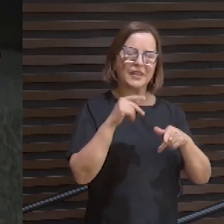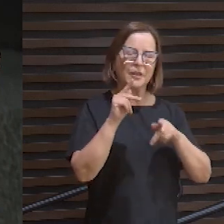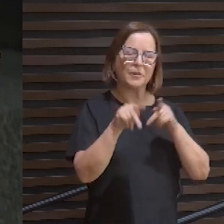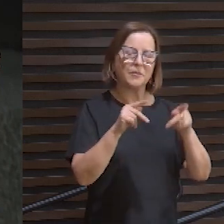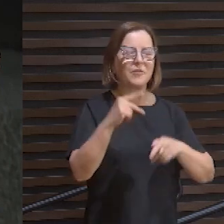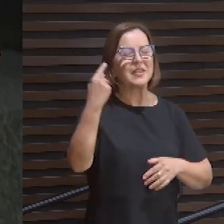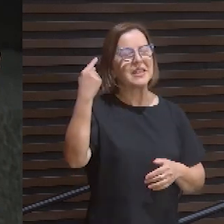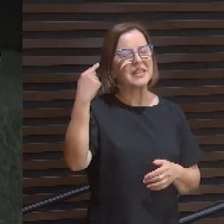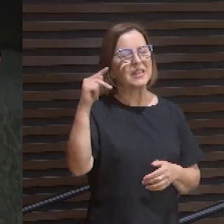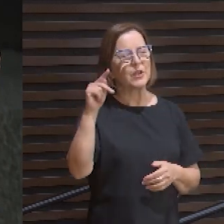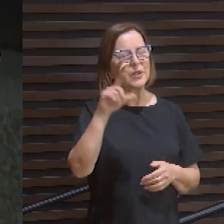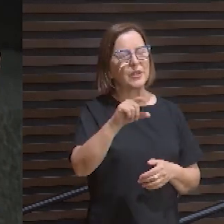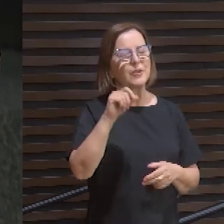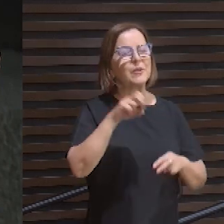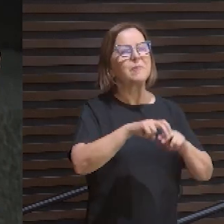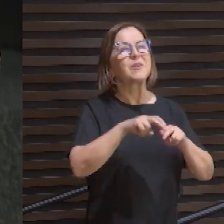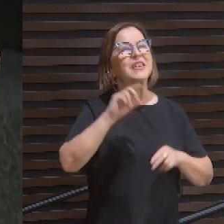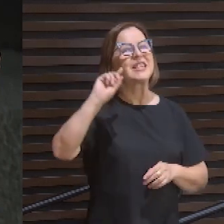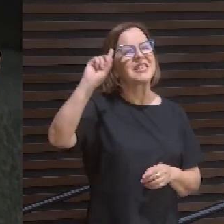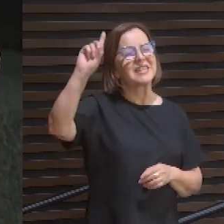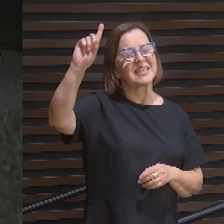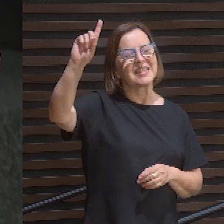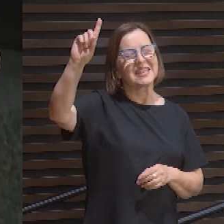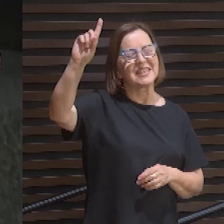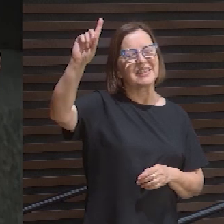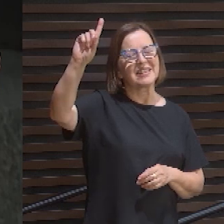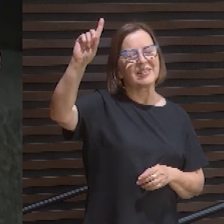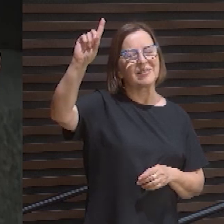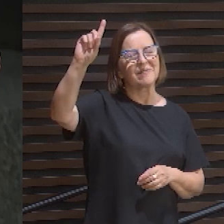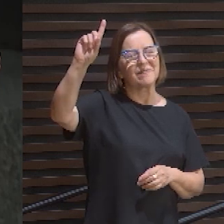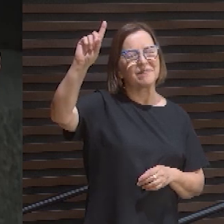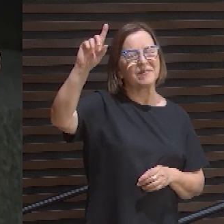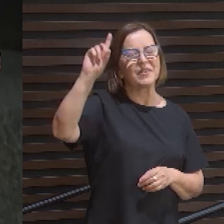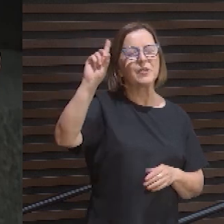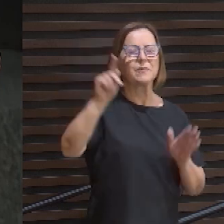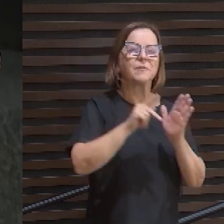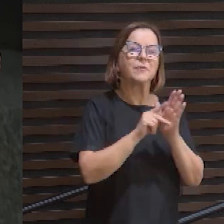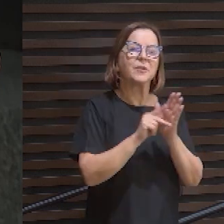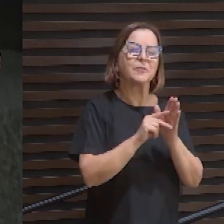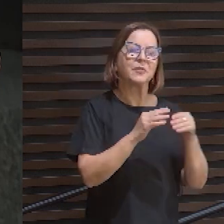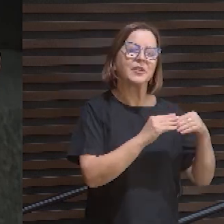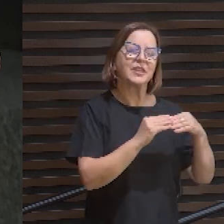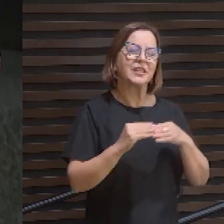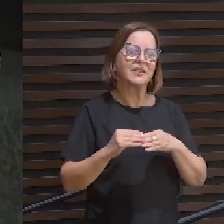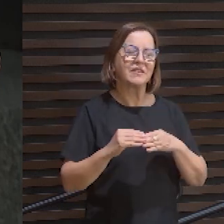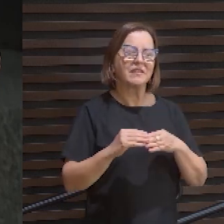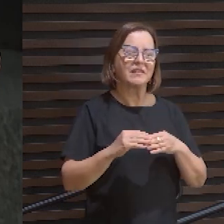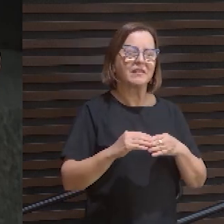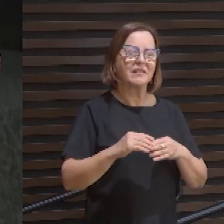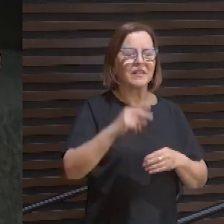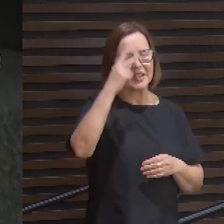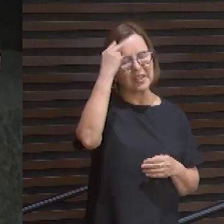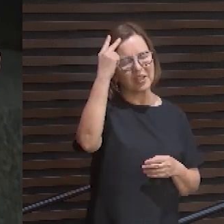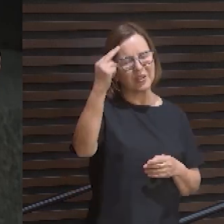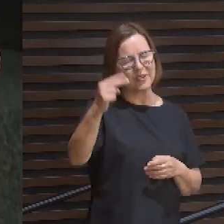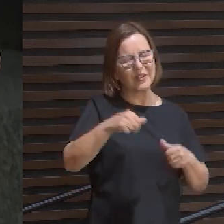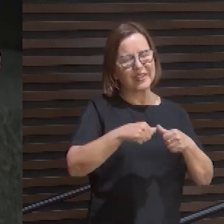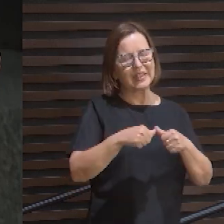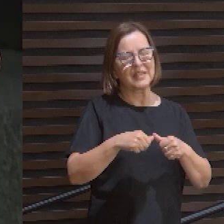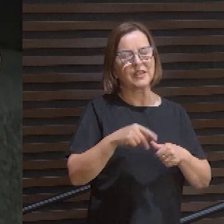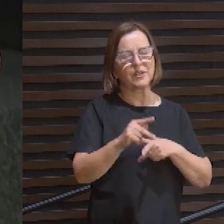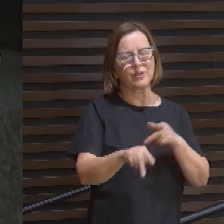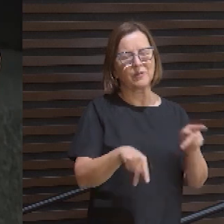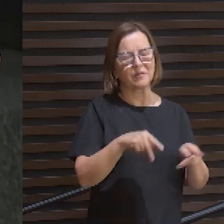teu, escolhido por ti. E tu mesmo diriges a história desse povo.